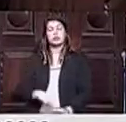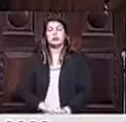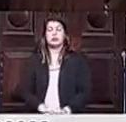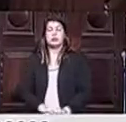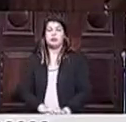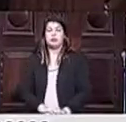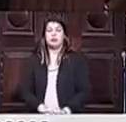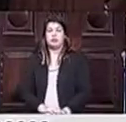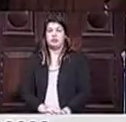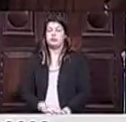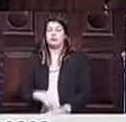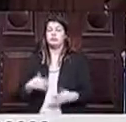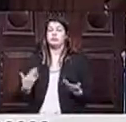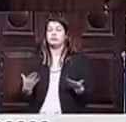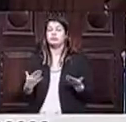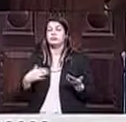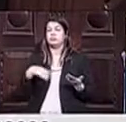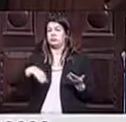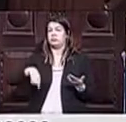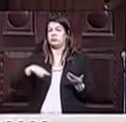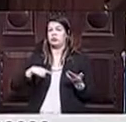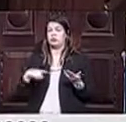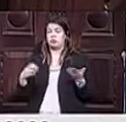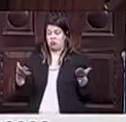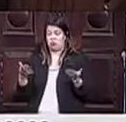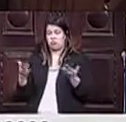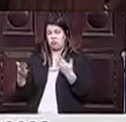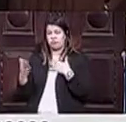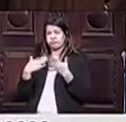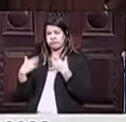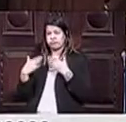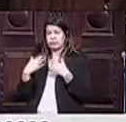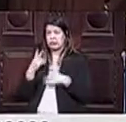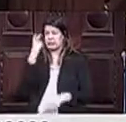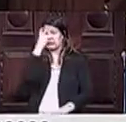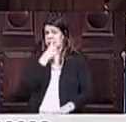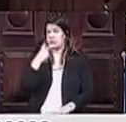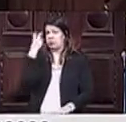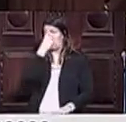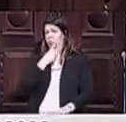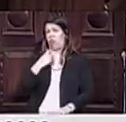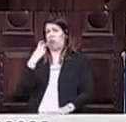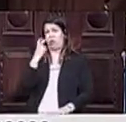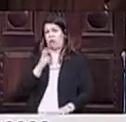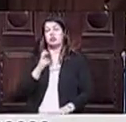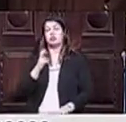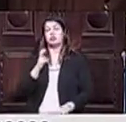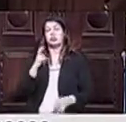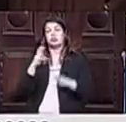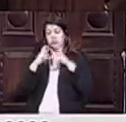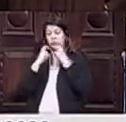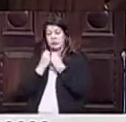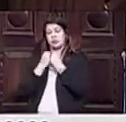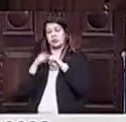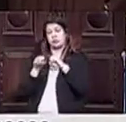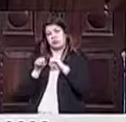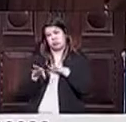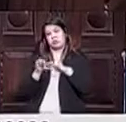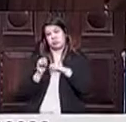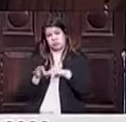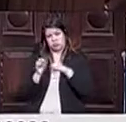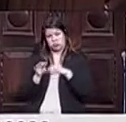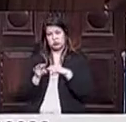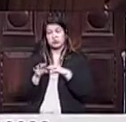nós saímos agora uma maratona de cinco horas na comissão de educação